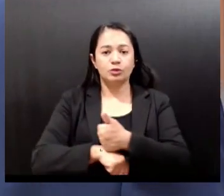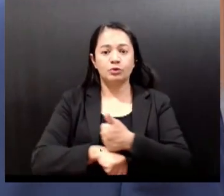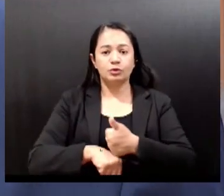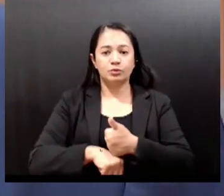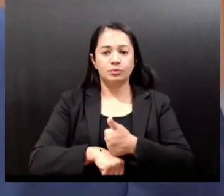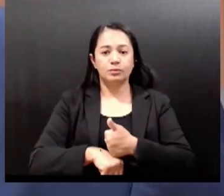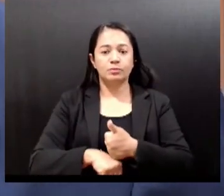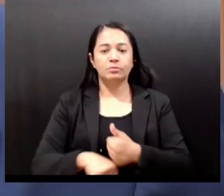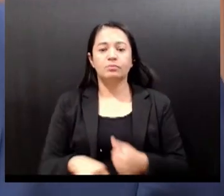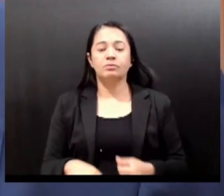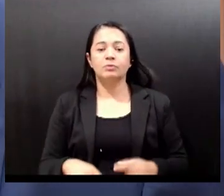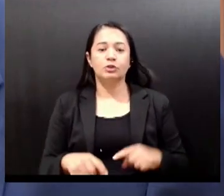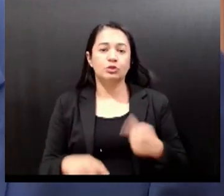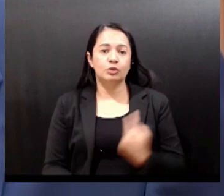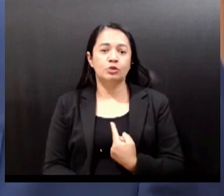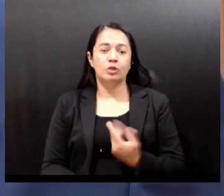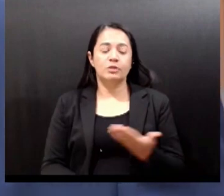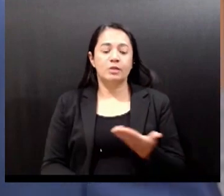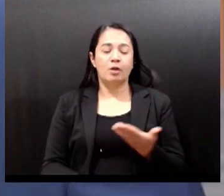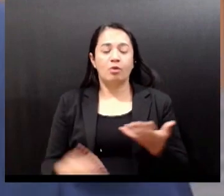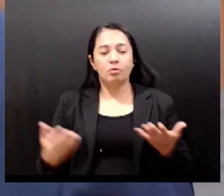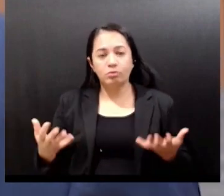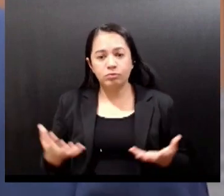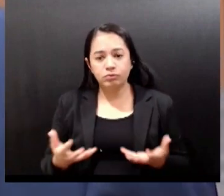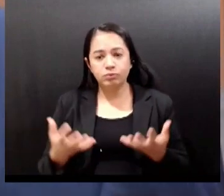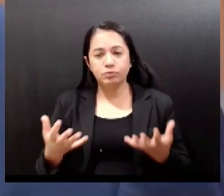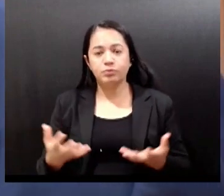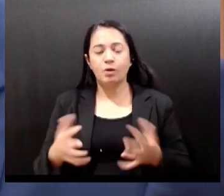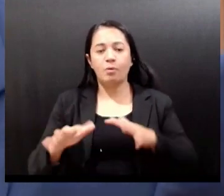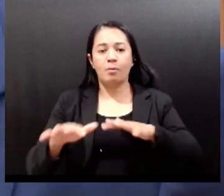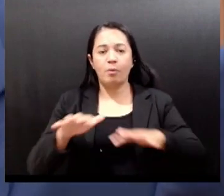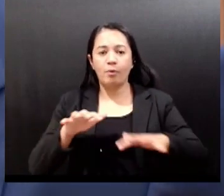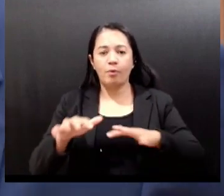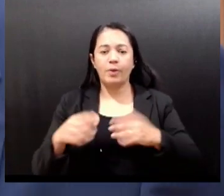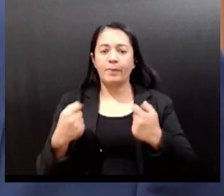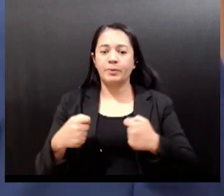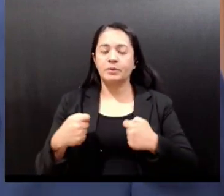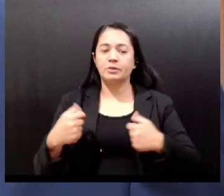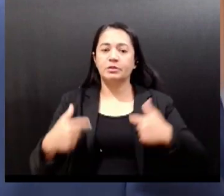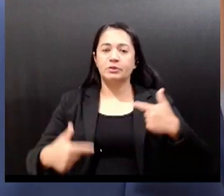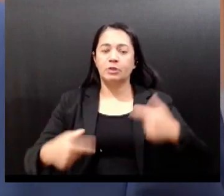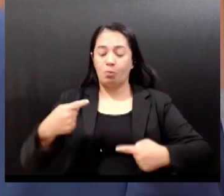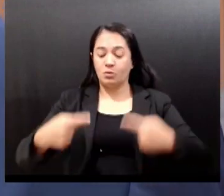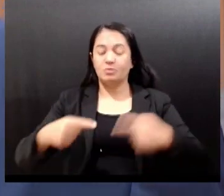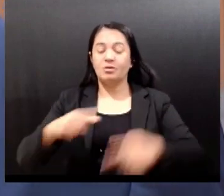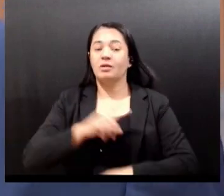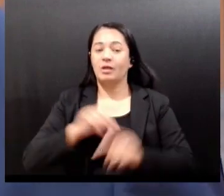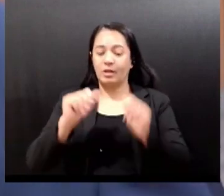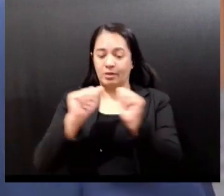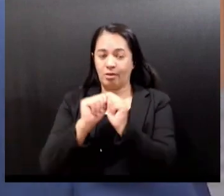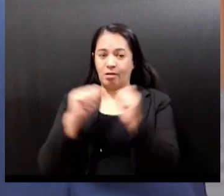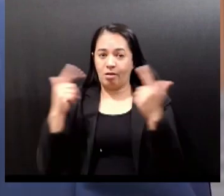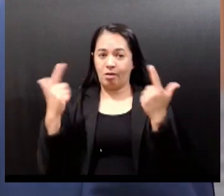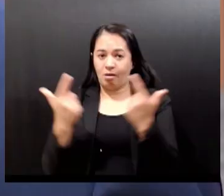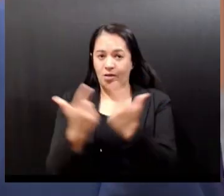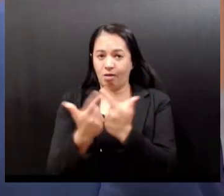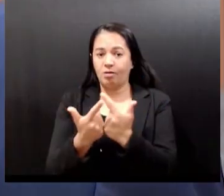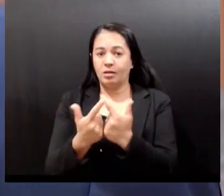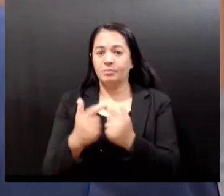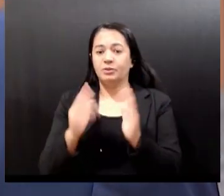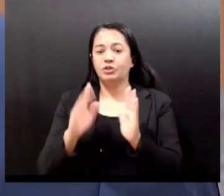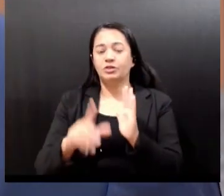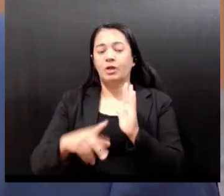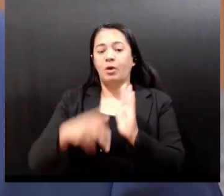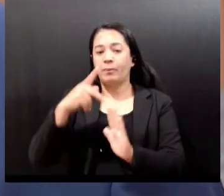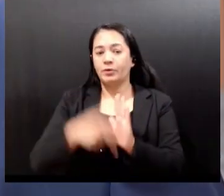nós estamos reforçando esse movimento, tem uma discussão na Assembleia, existe um projeto de reestruturação desses cargos, alguns foram